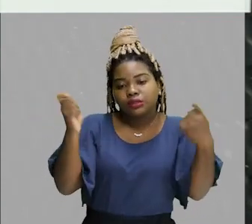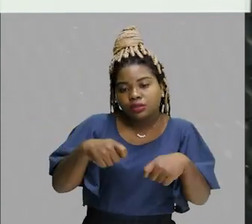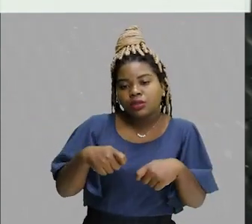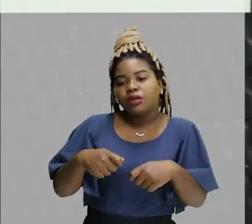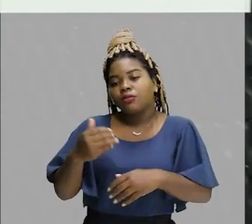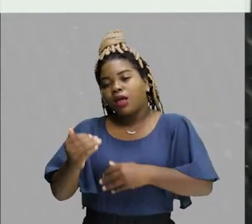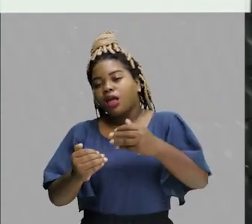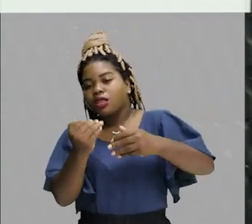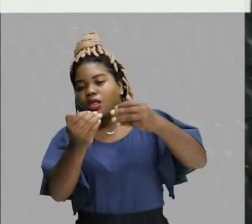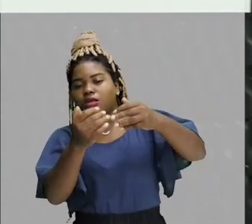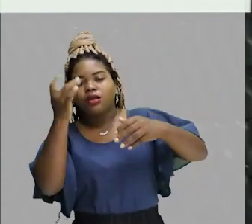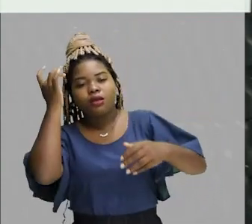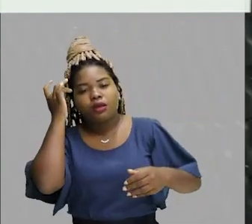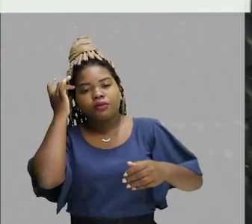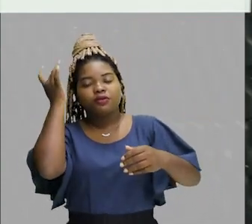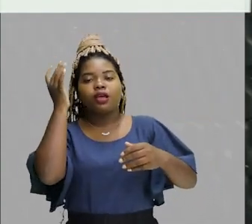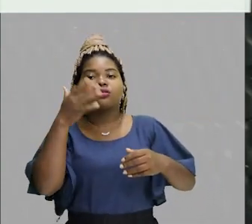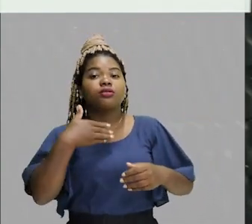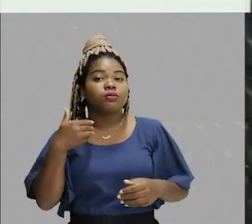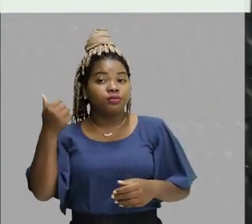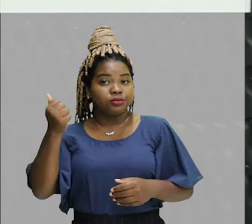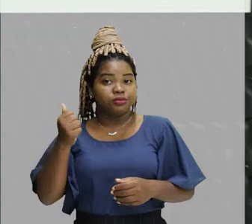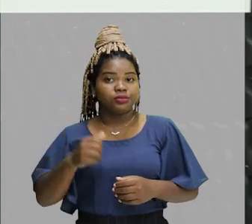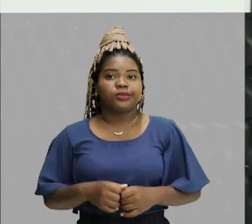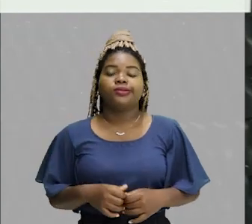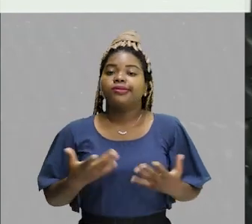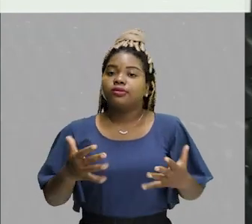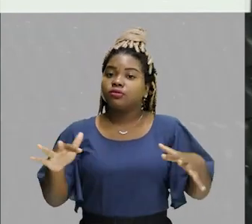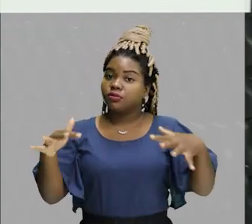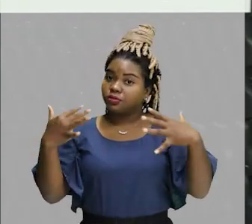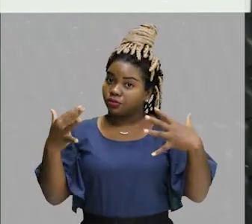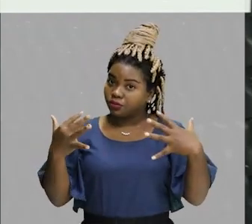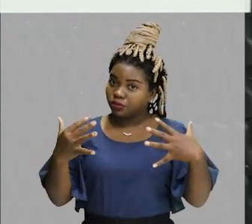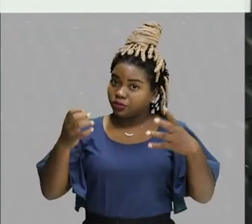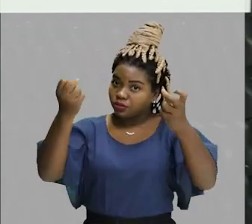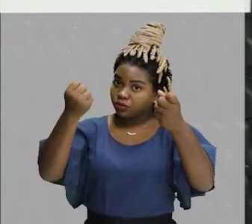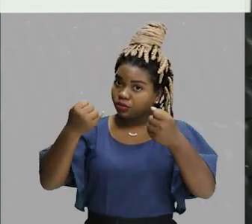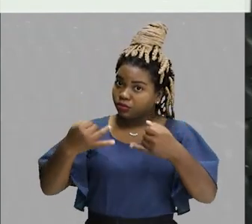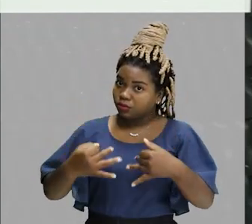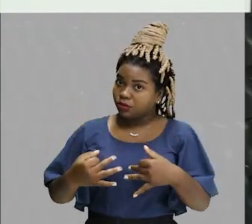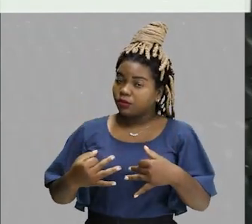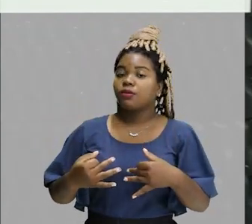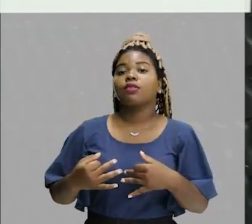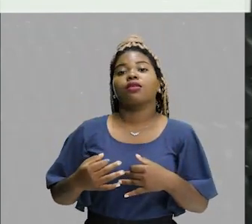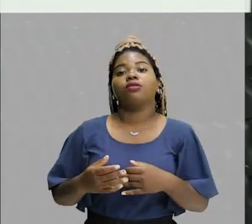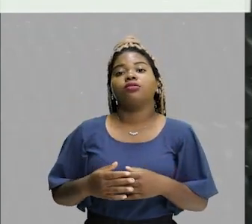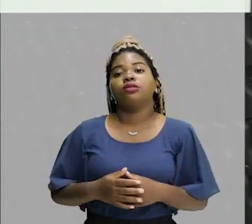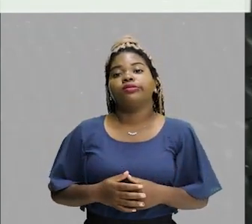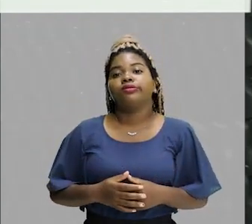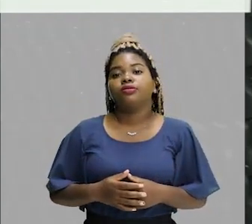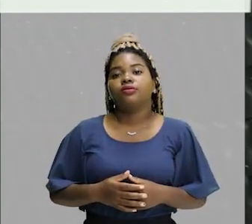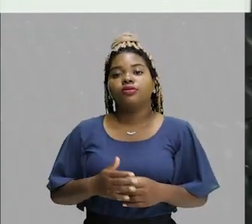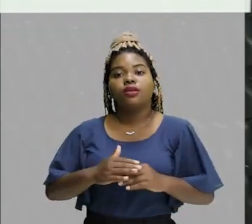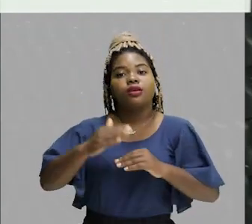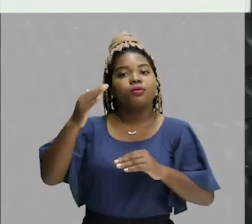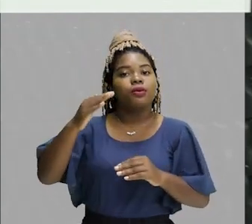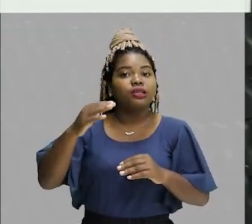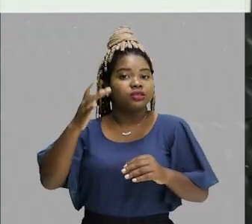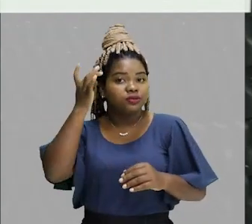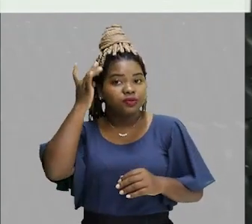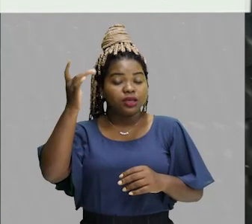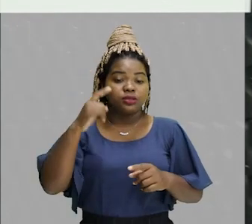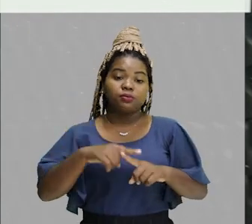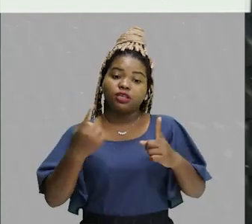avançar mais facilmente. Gente, presta atenção. Eu estou falando que é mais fácil, eu não estou dizendo que o outro é